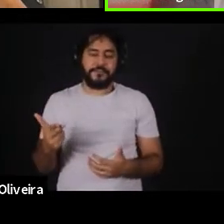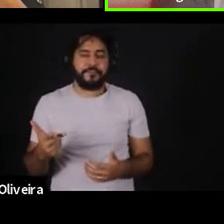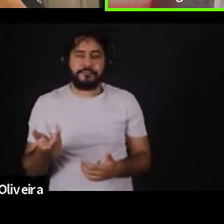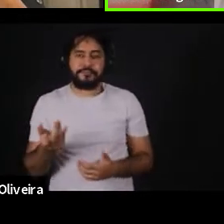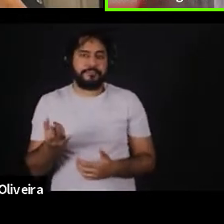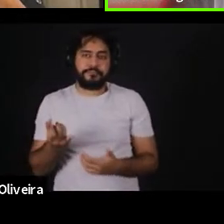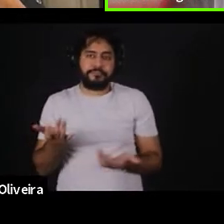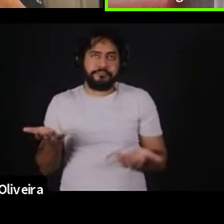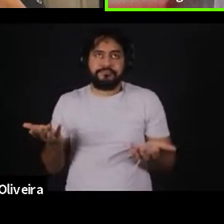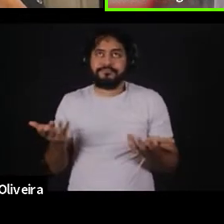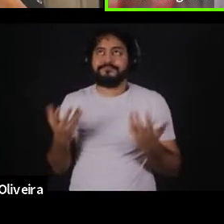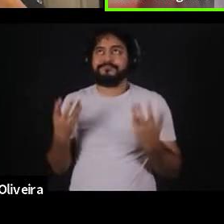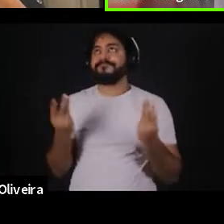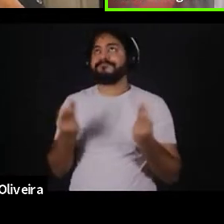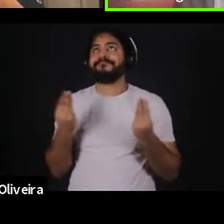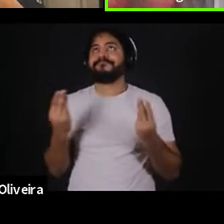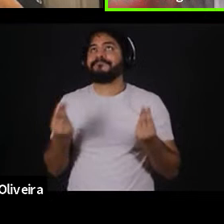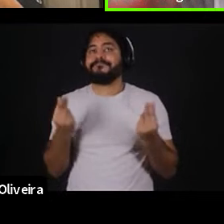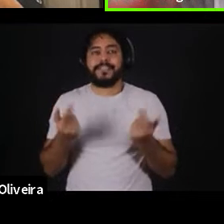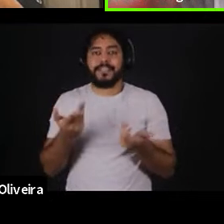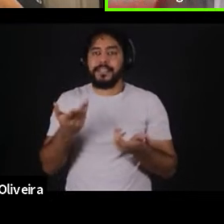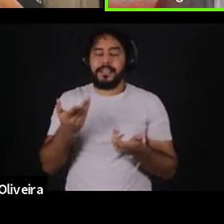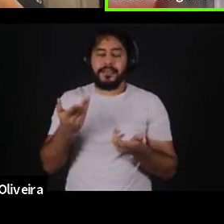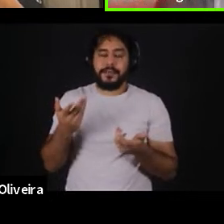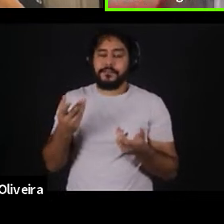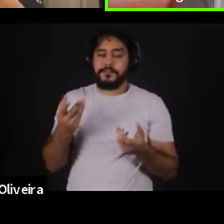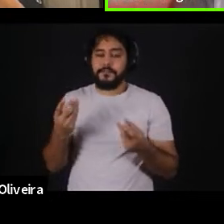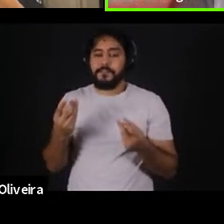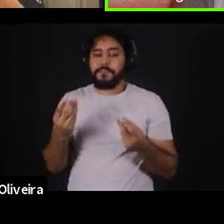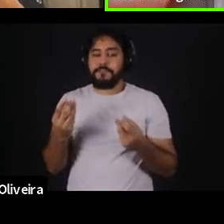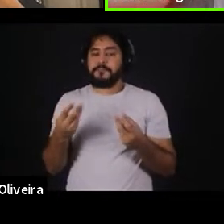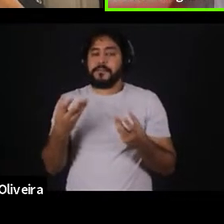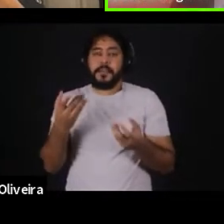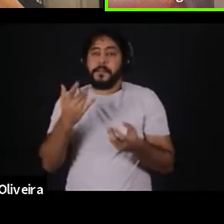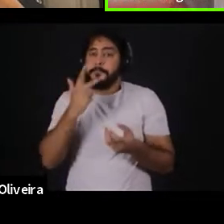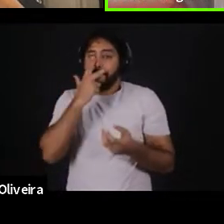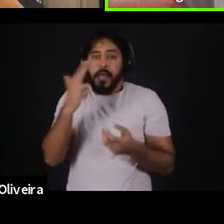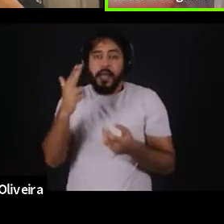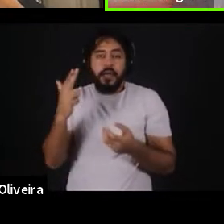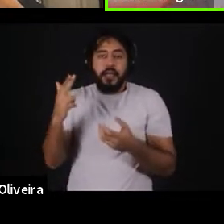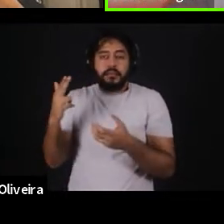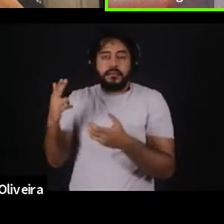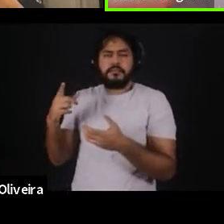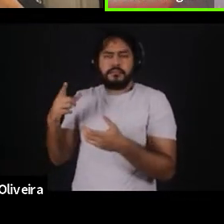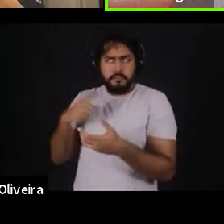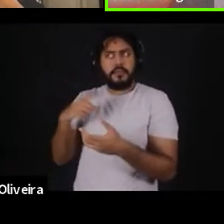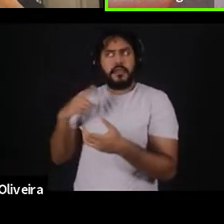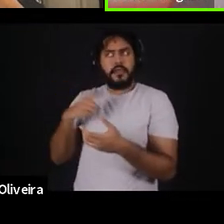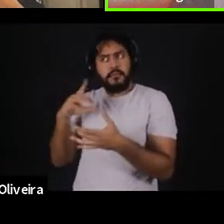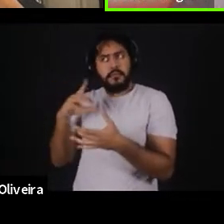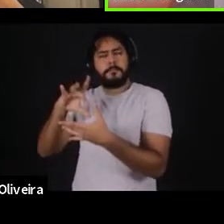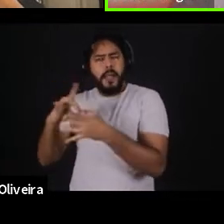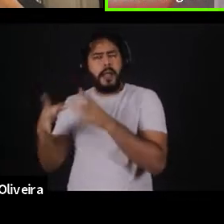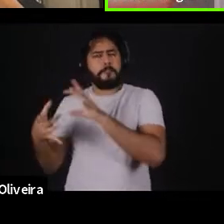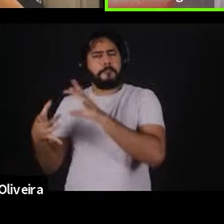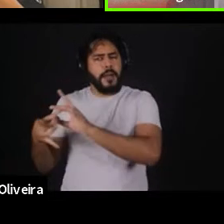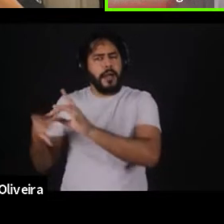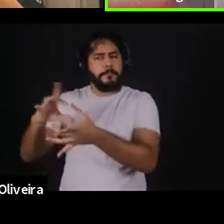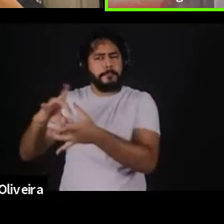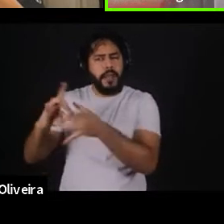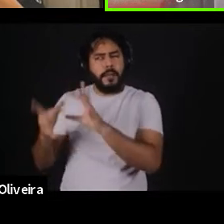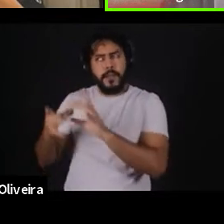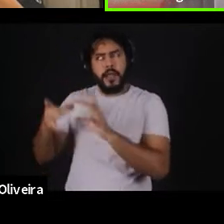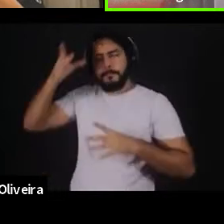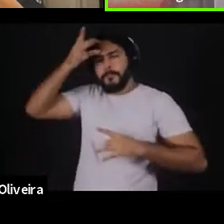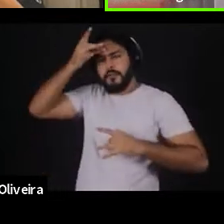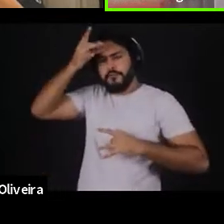que o andar há uma certa cumplicidade na performance